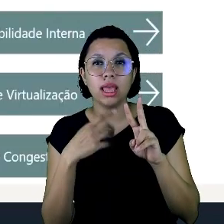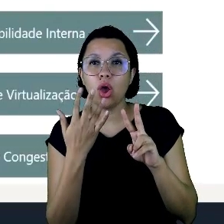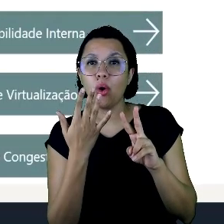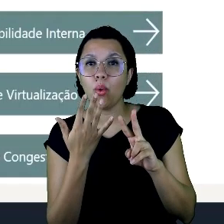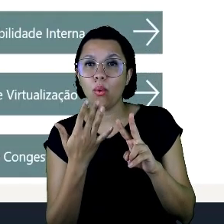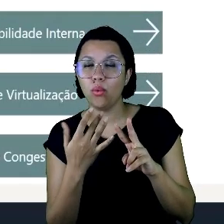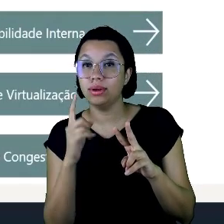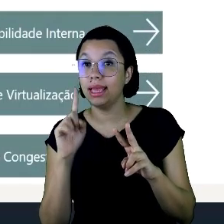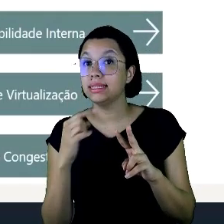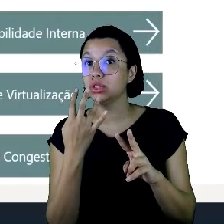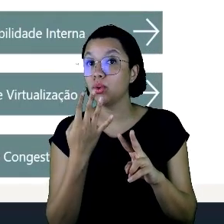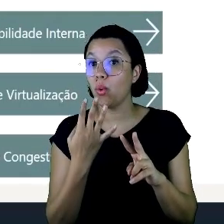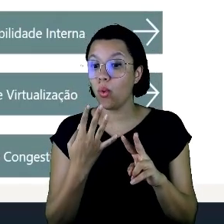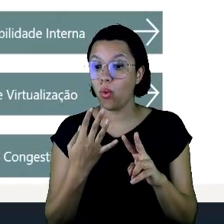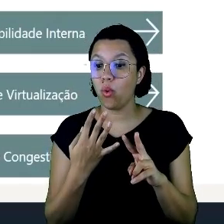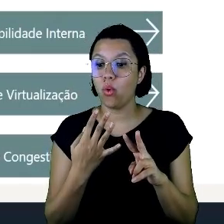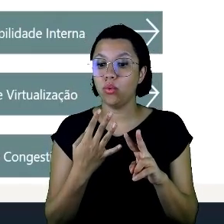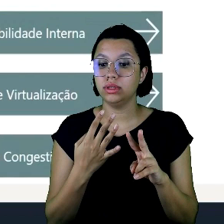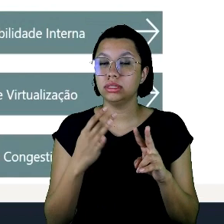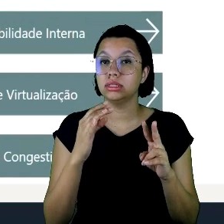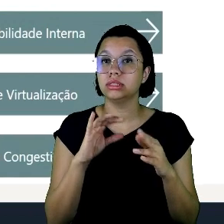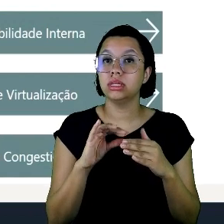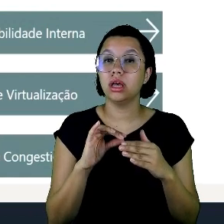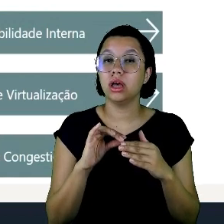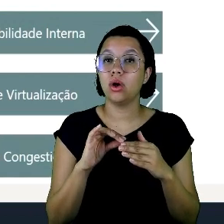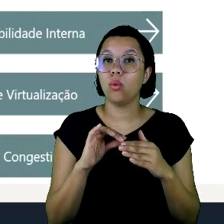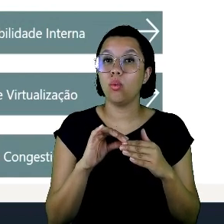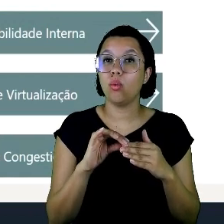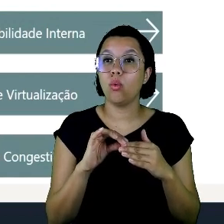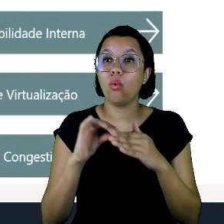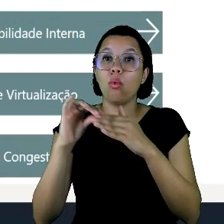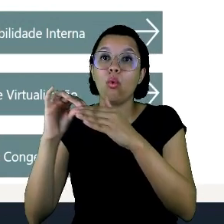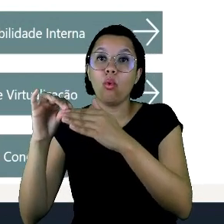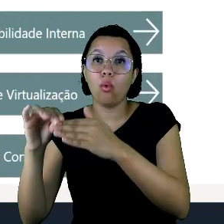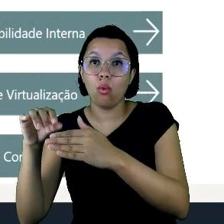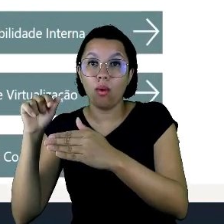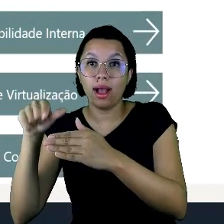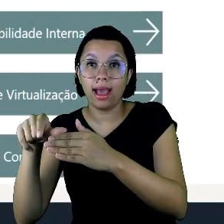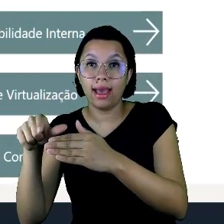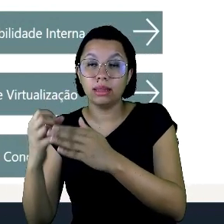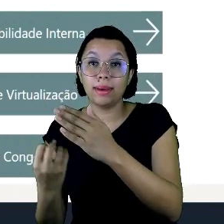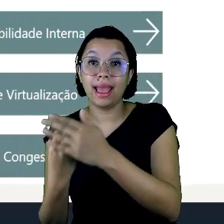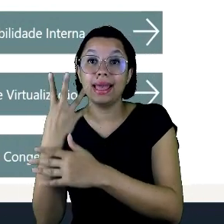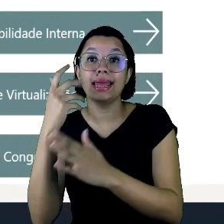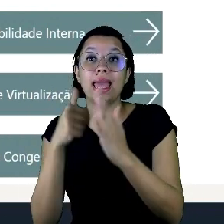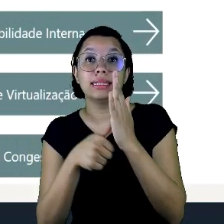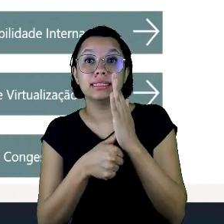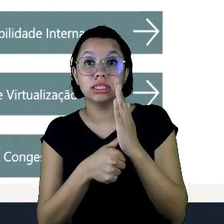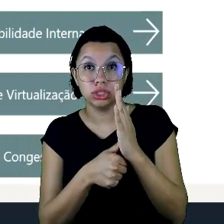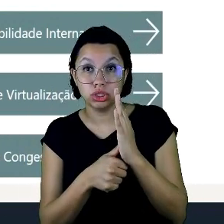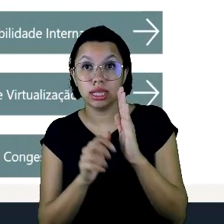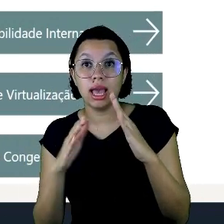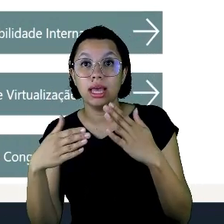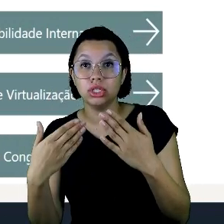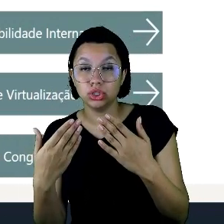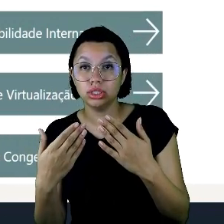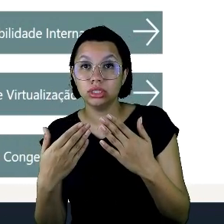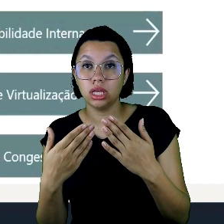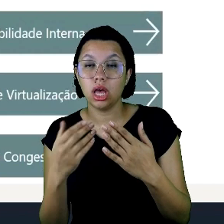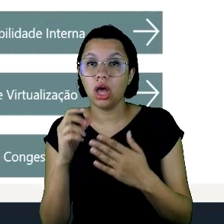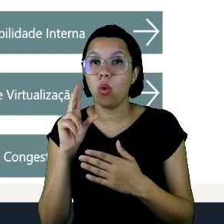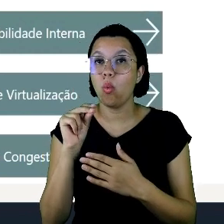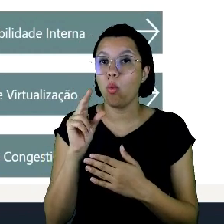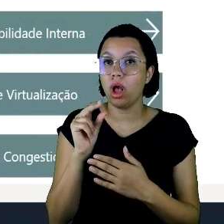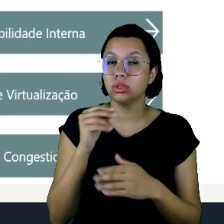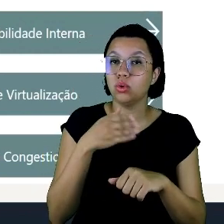tem as cores, né? Sempre essas cores, elas são replicadas nas páginas para criar essa identidade. Então, azul para entrada, vermelho